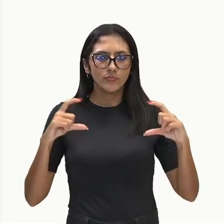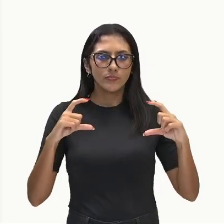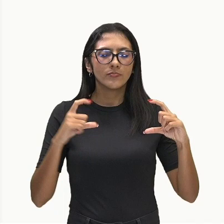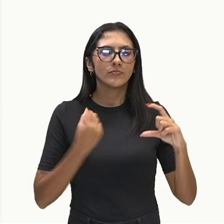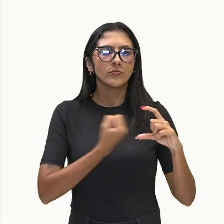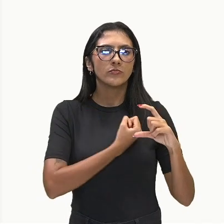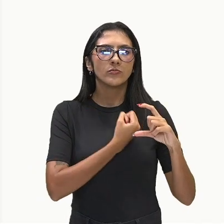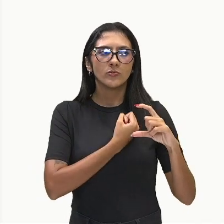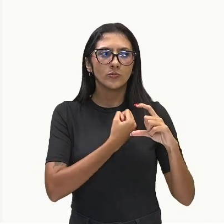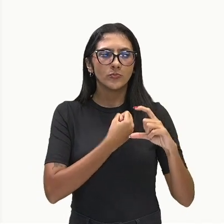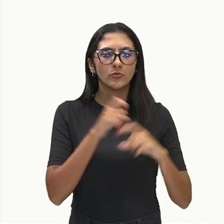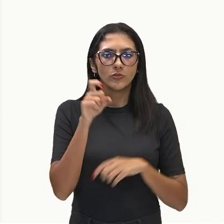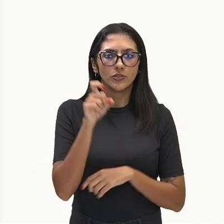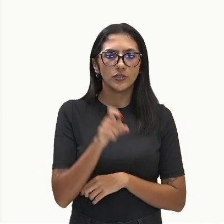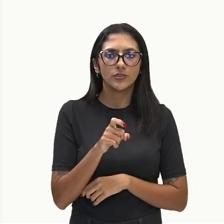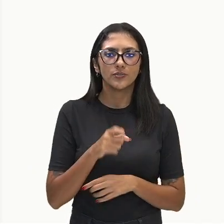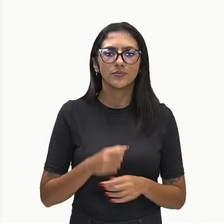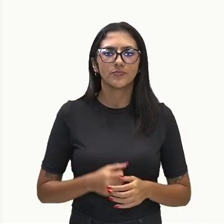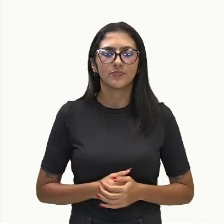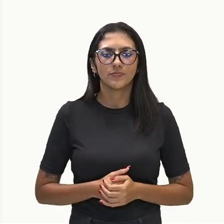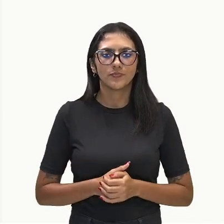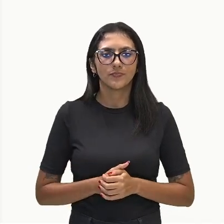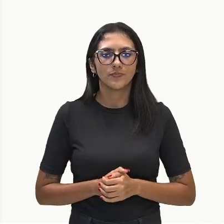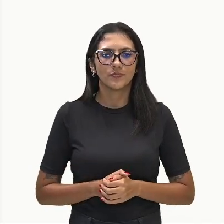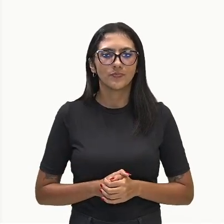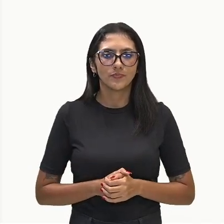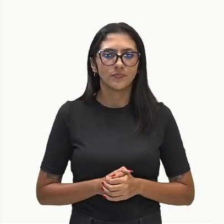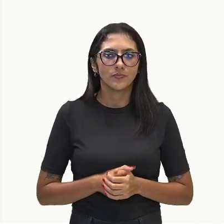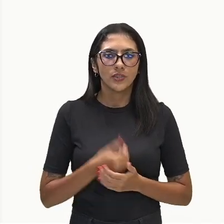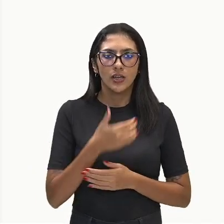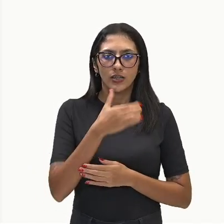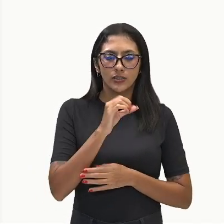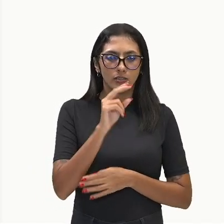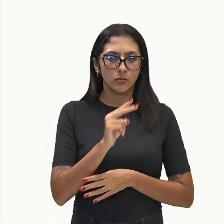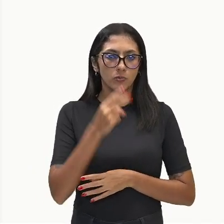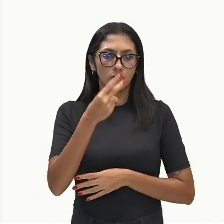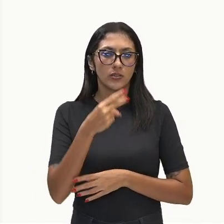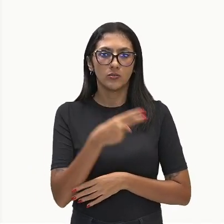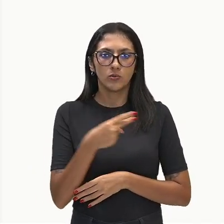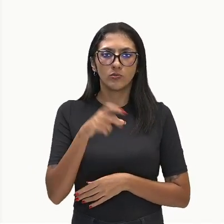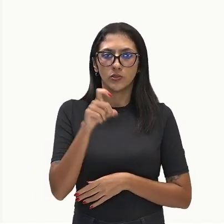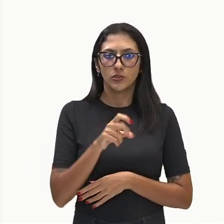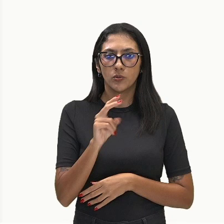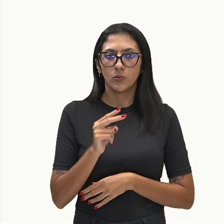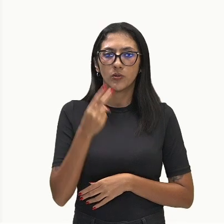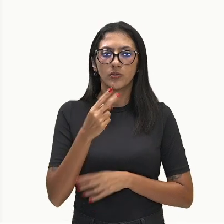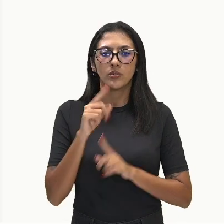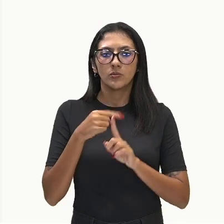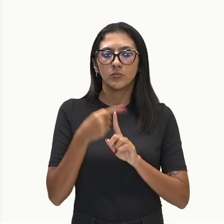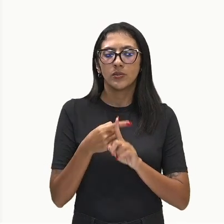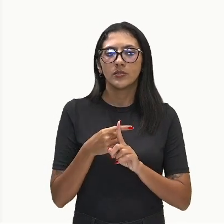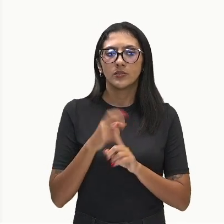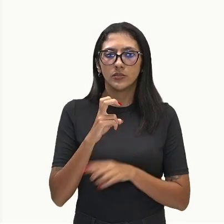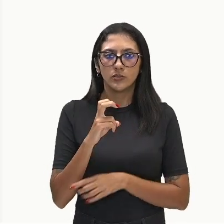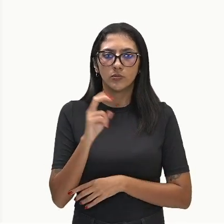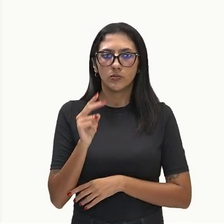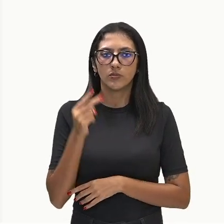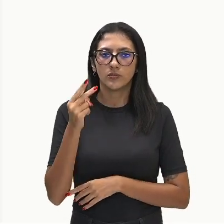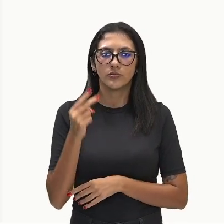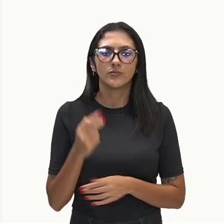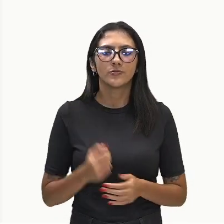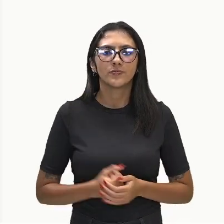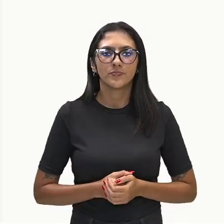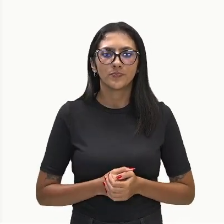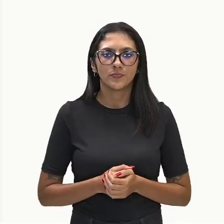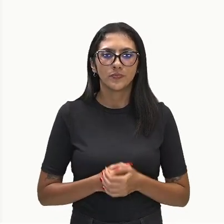valor de x. Então, vamos ter 10 ao quadrado igual a x ao quadrado mais 5 ao quadrado. 10 ao quadrado é